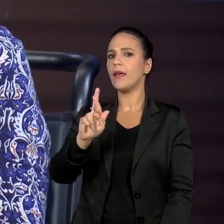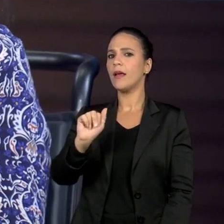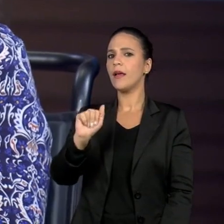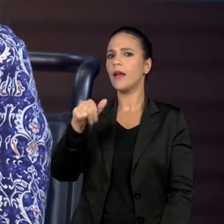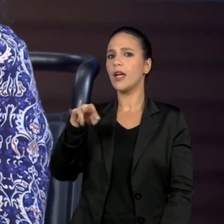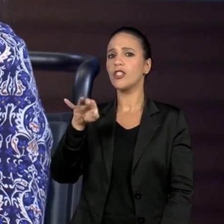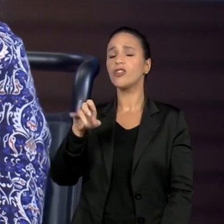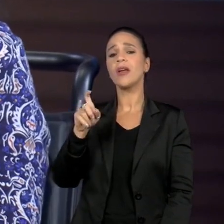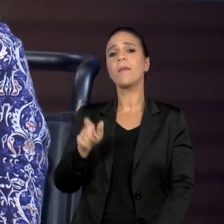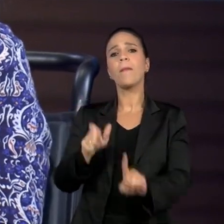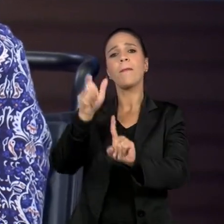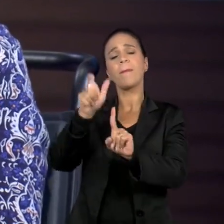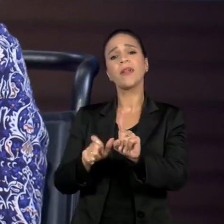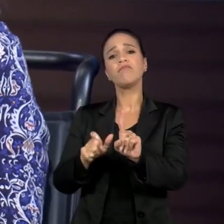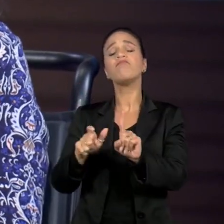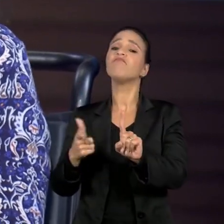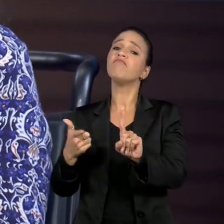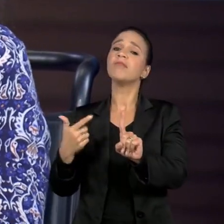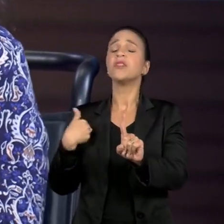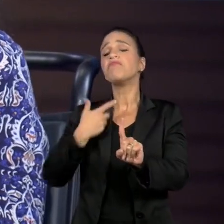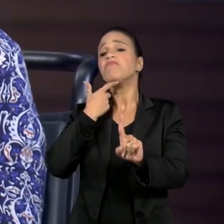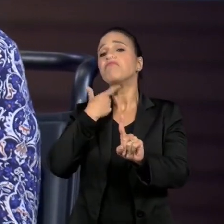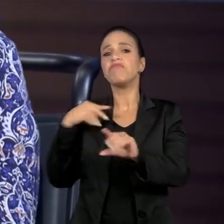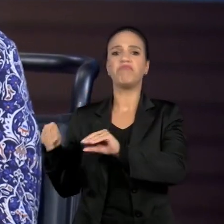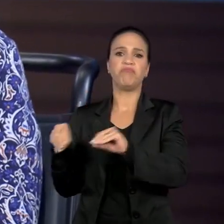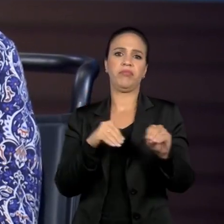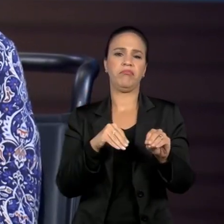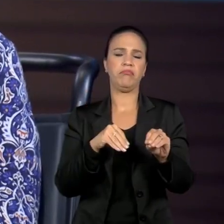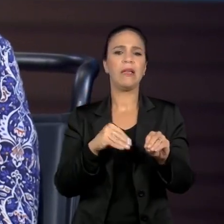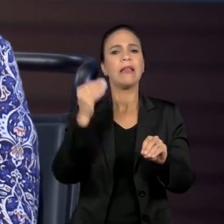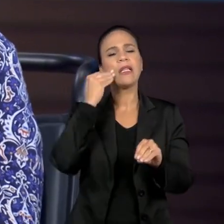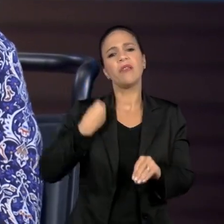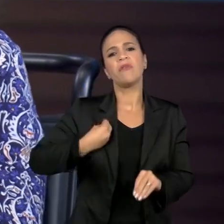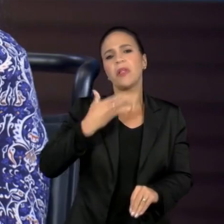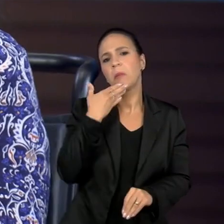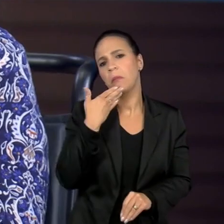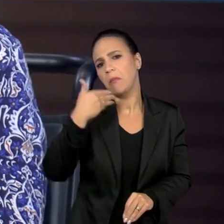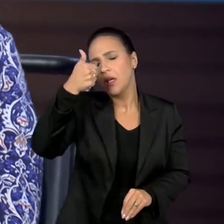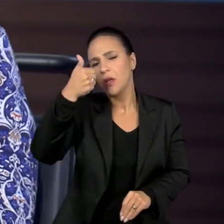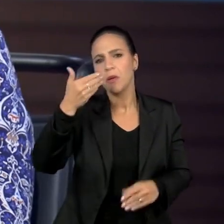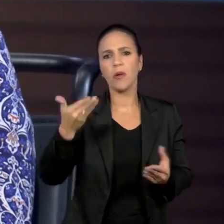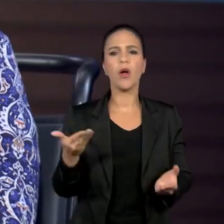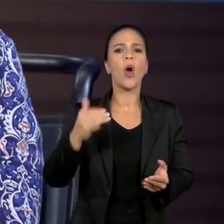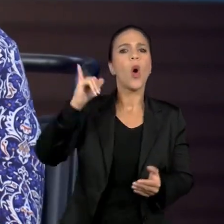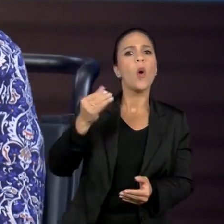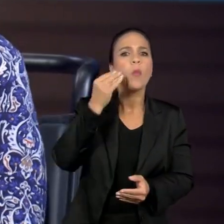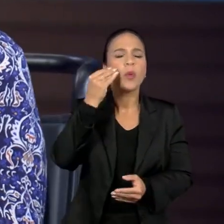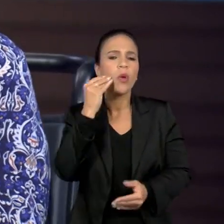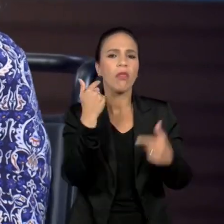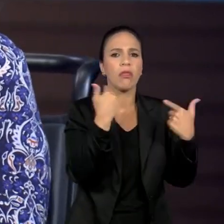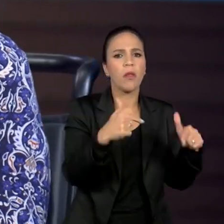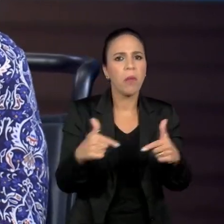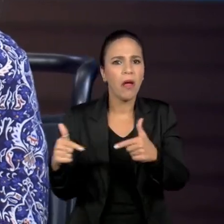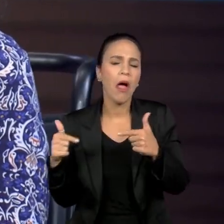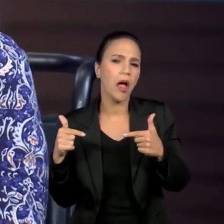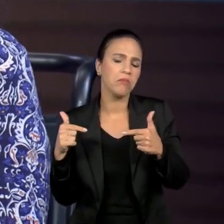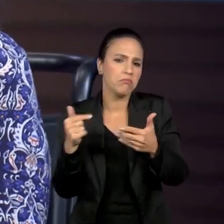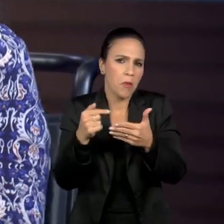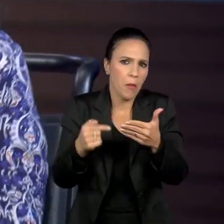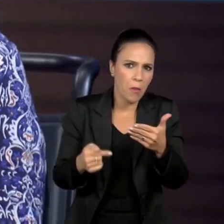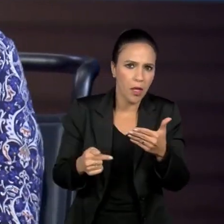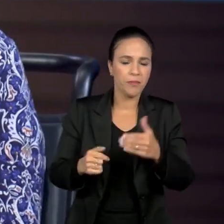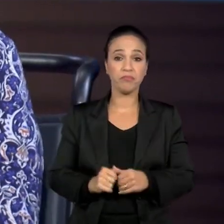uma categoria que a Serena citou, dos deslocados internos, que são as pessoas que deixam suas casas, seus lares e se